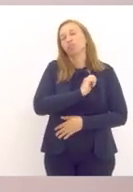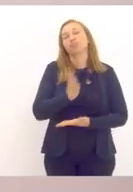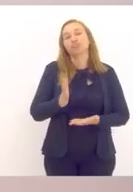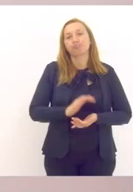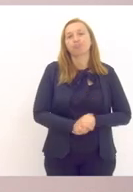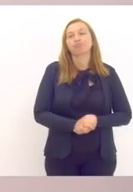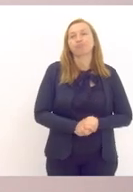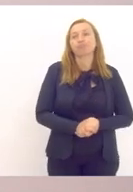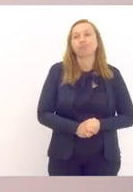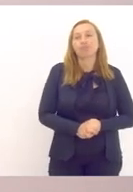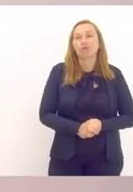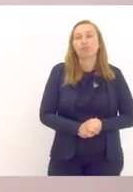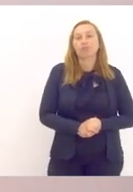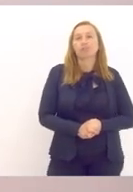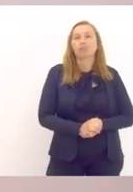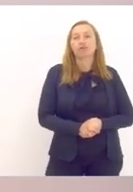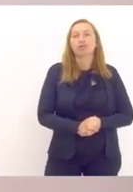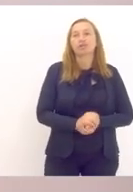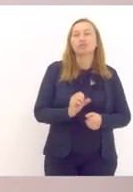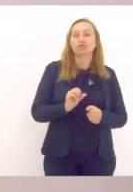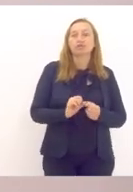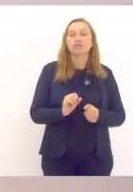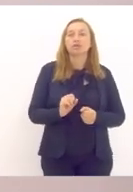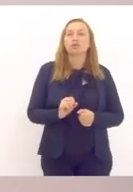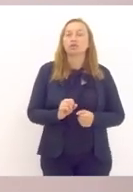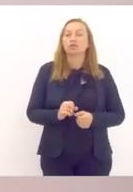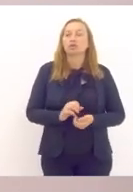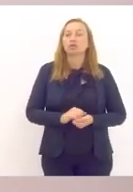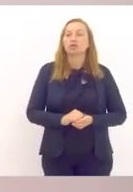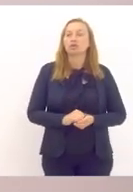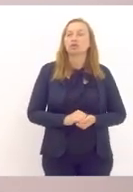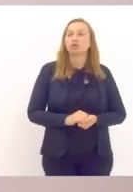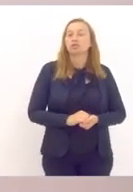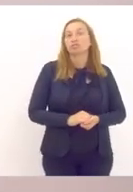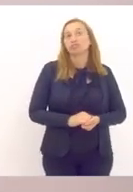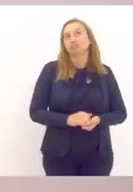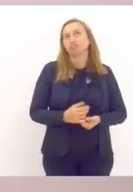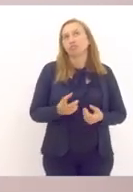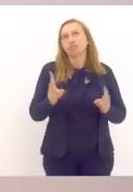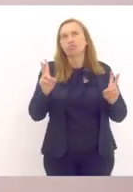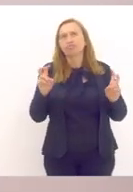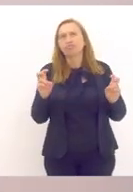E algo que nos permite fazer isso é uma situação que nós não vemos,